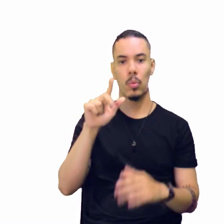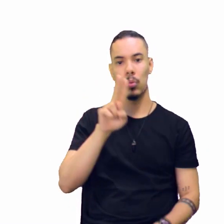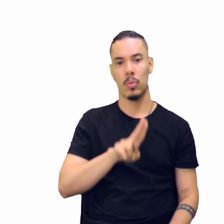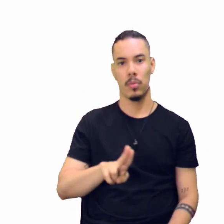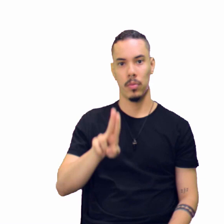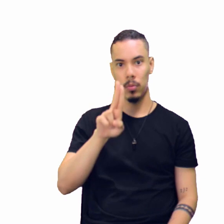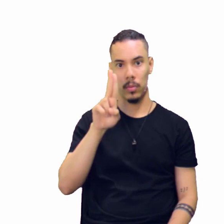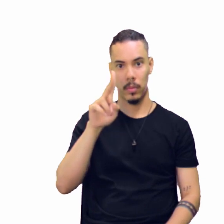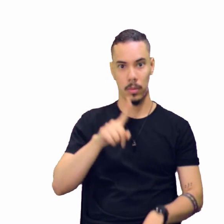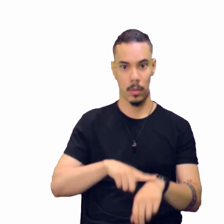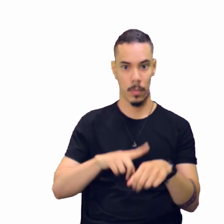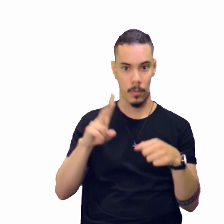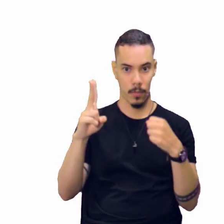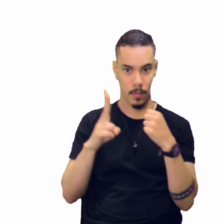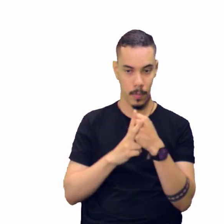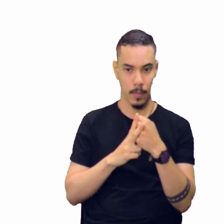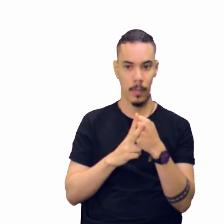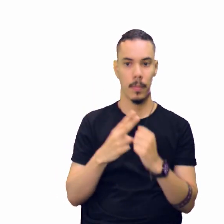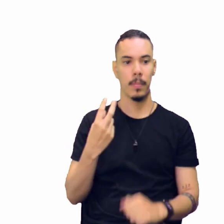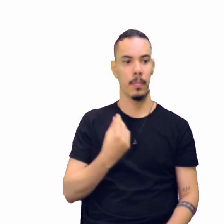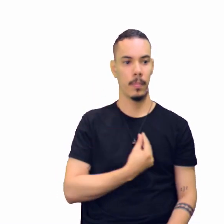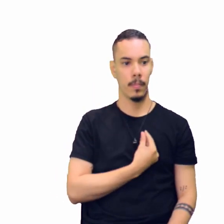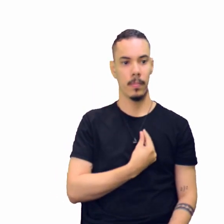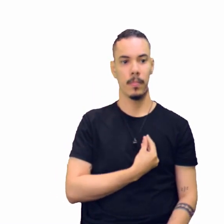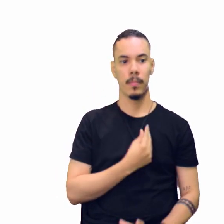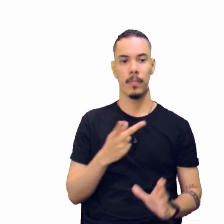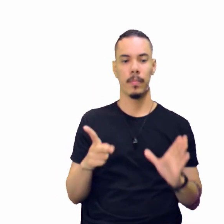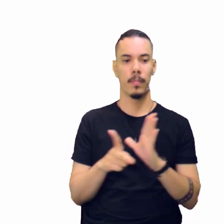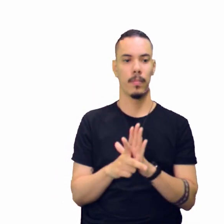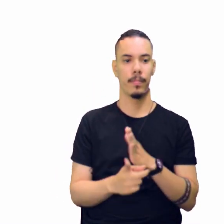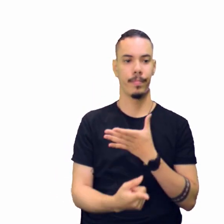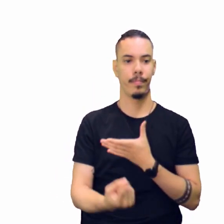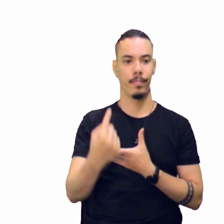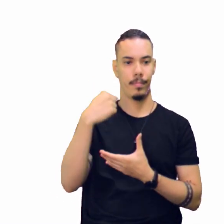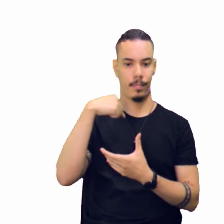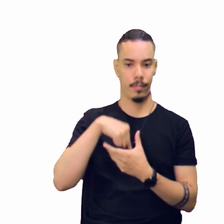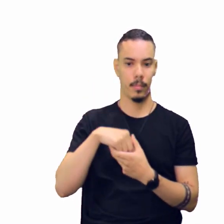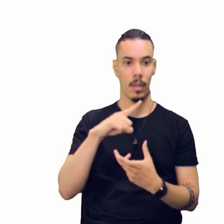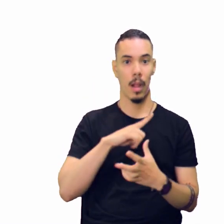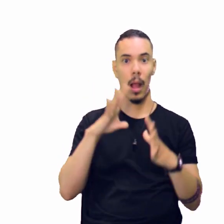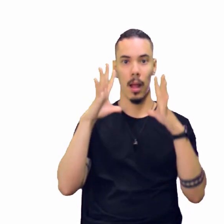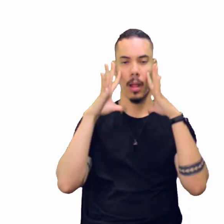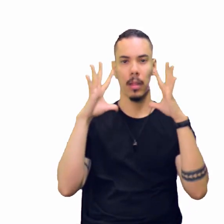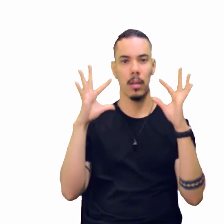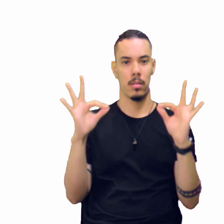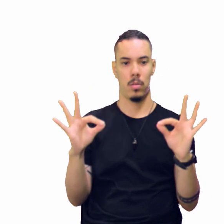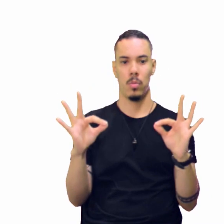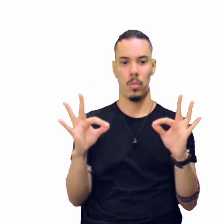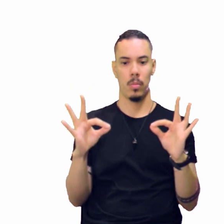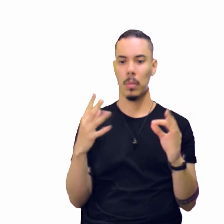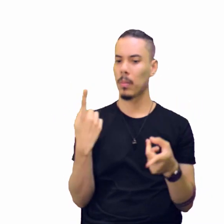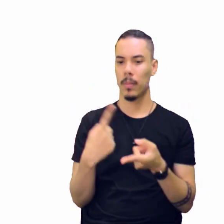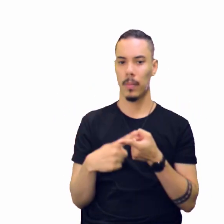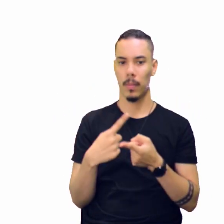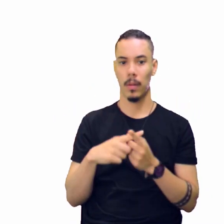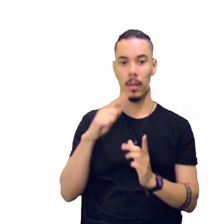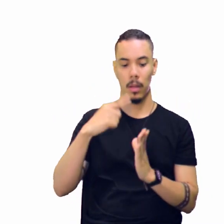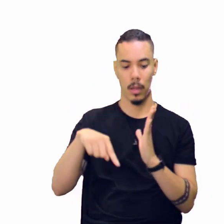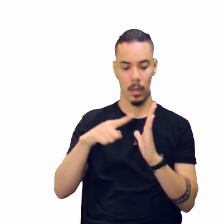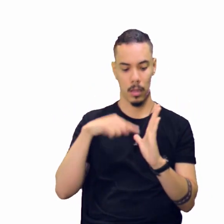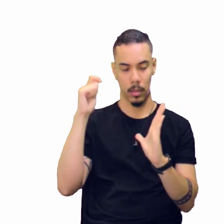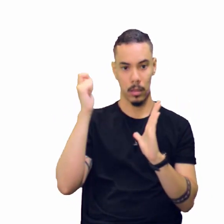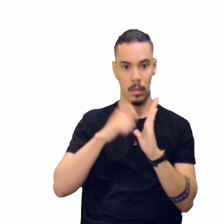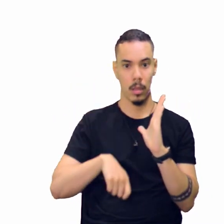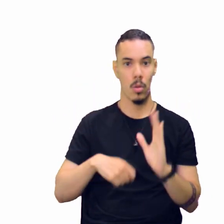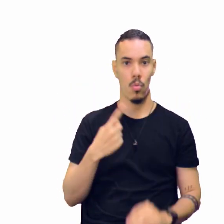adequado dos verbos no tempo presente do modo subjuntivo requer muita atenção. Assinale